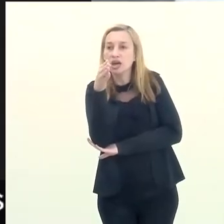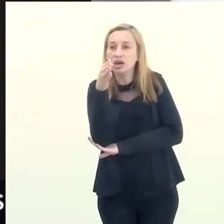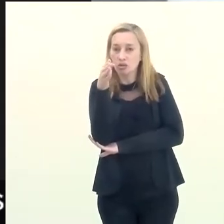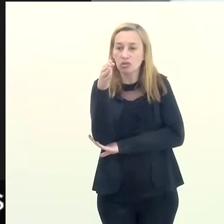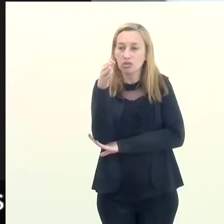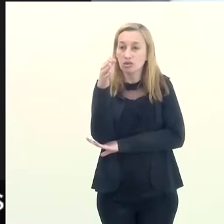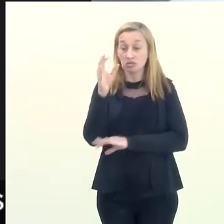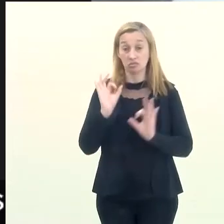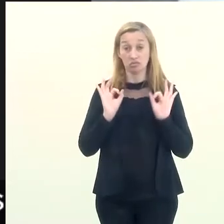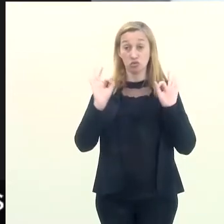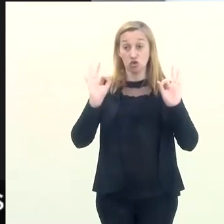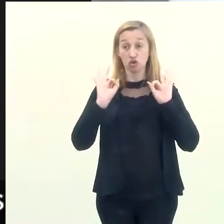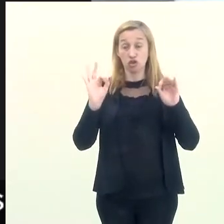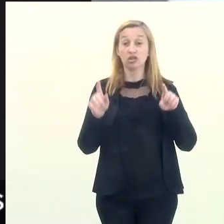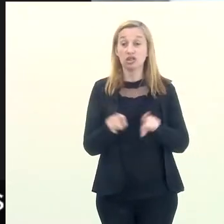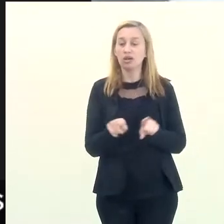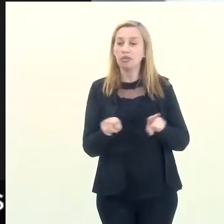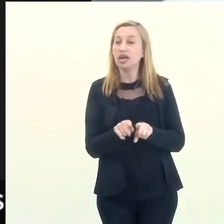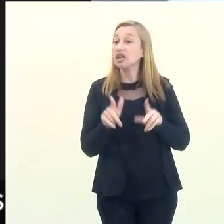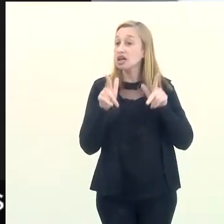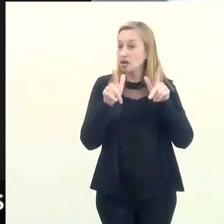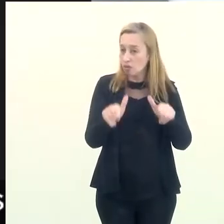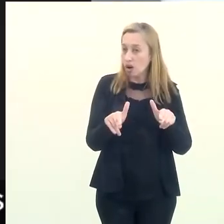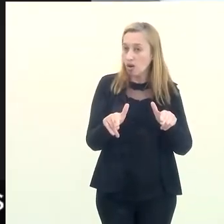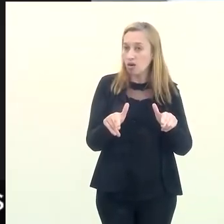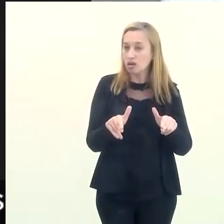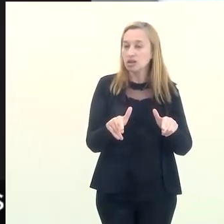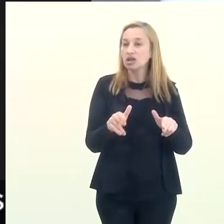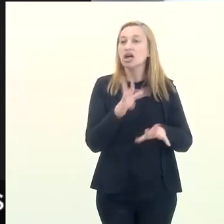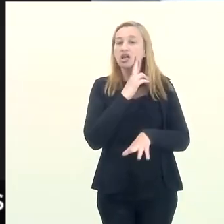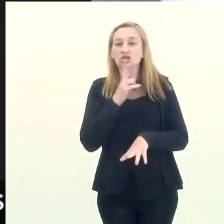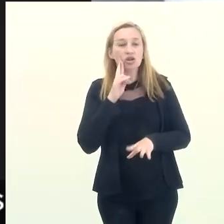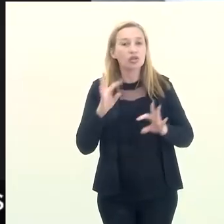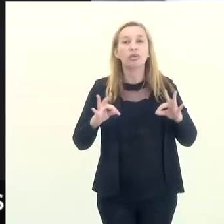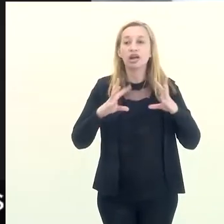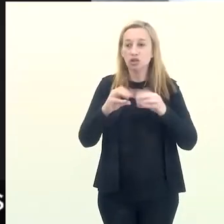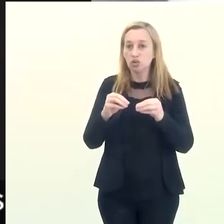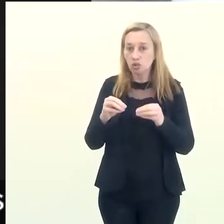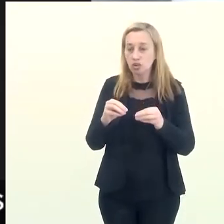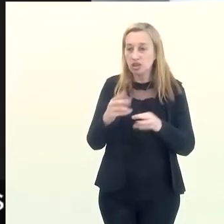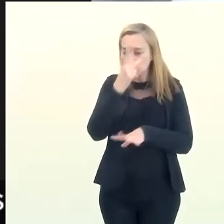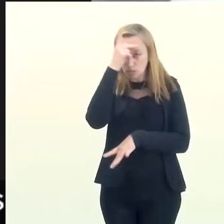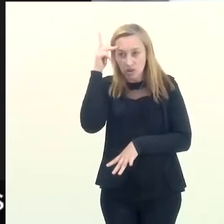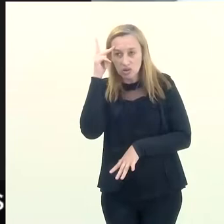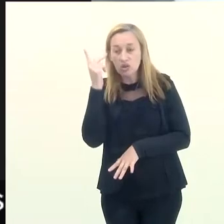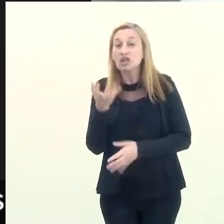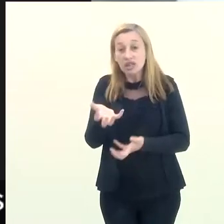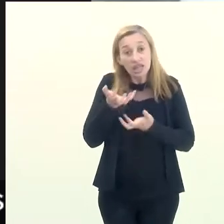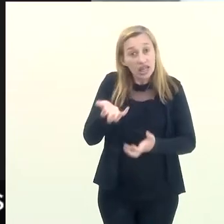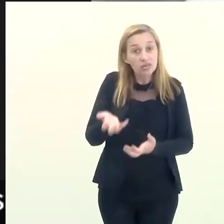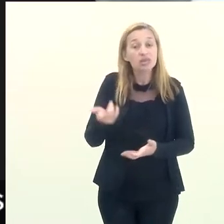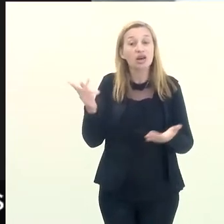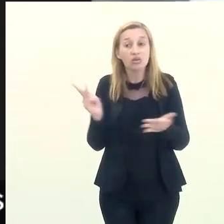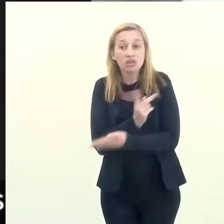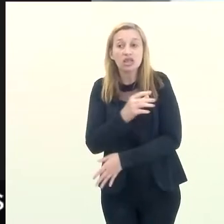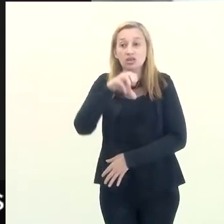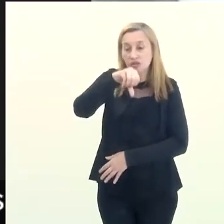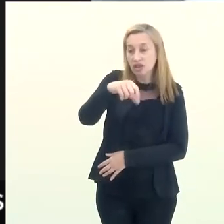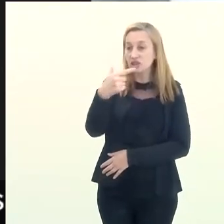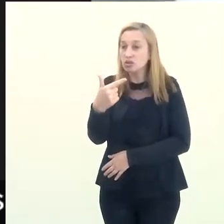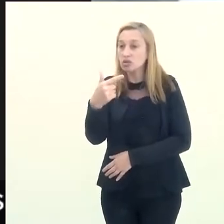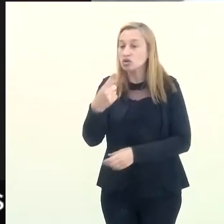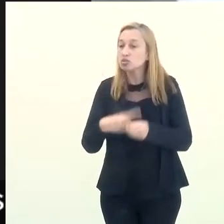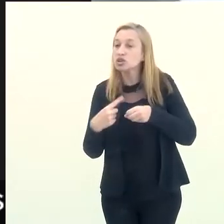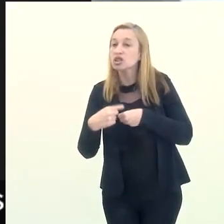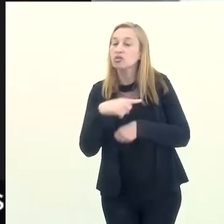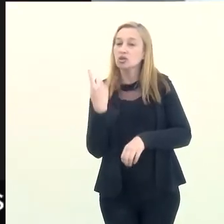de alto nível, que custa um pouco mais caro, e da mesma forma, restaurantes para todos os bolsos. E é assim que a gente quer que aconteça nos